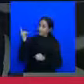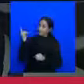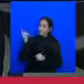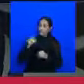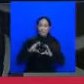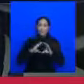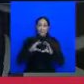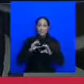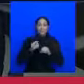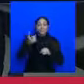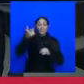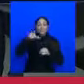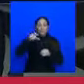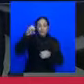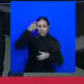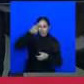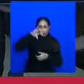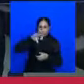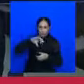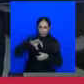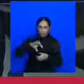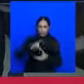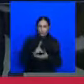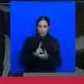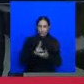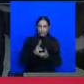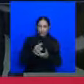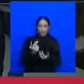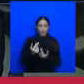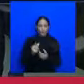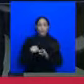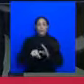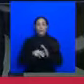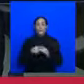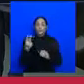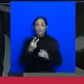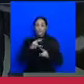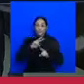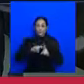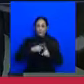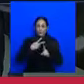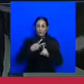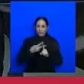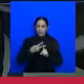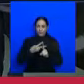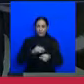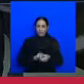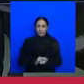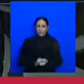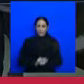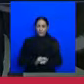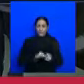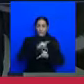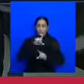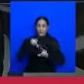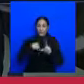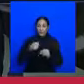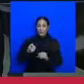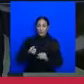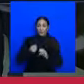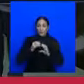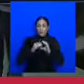As bolas serão recolocadas no suporte em cima do mesmo globo para a realização do segundo sorteio da dupla Sena. Sorteio do concurso